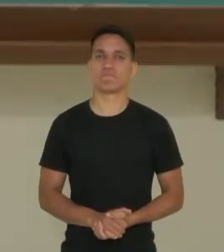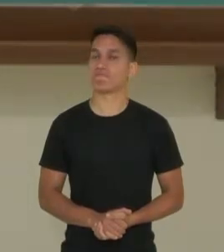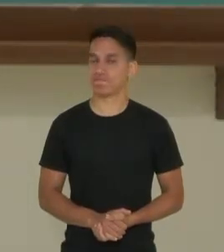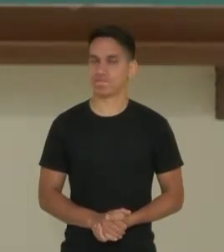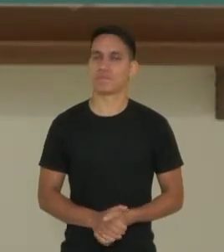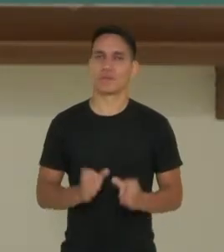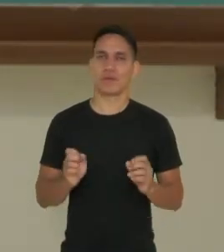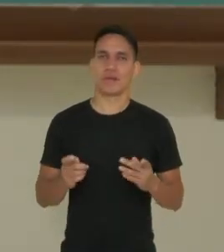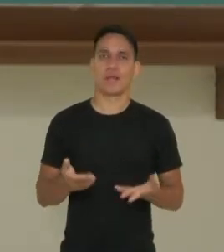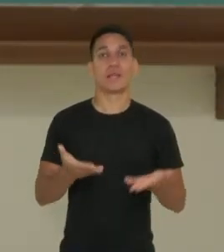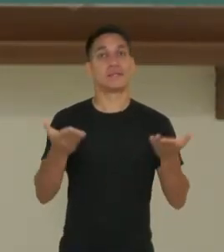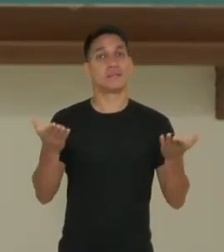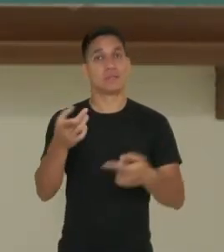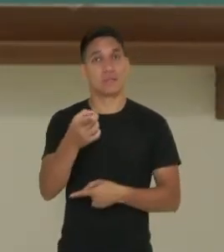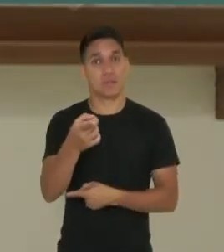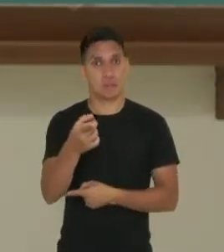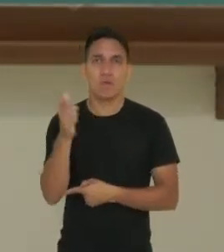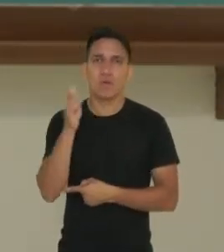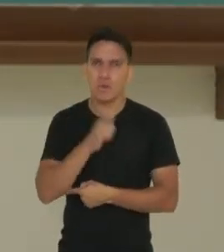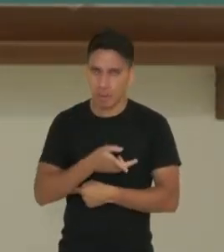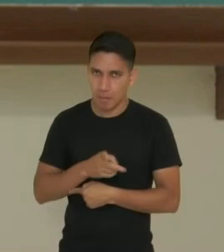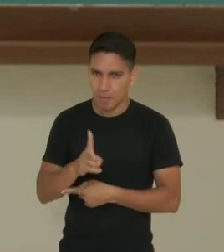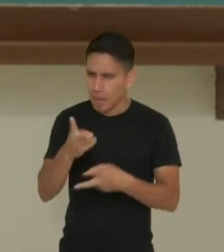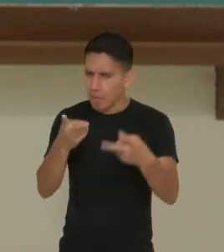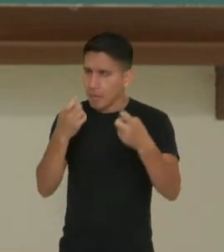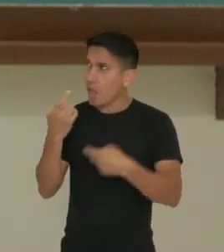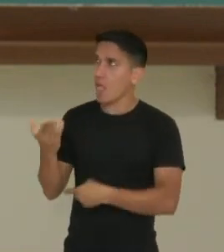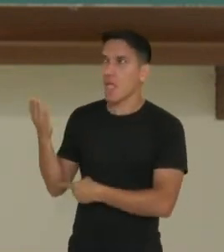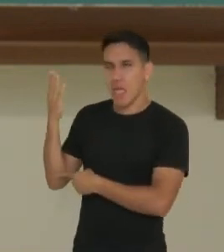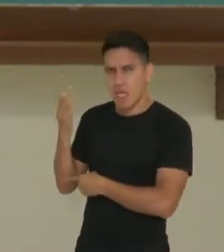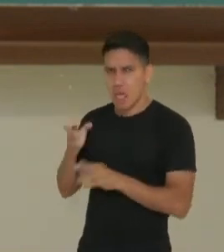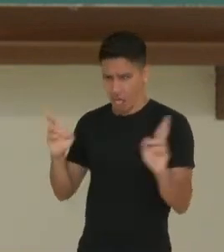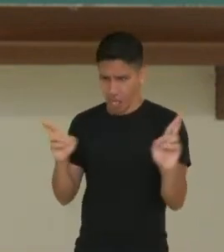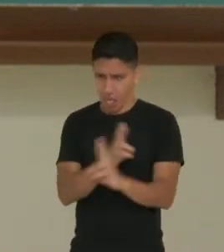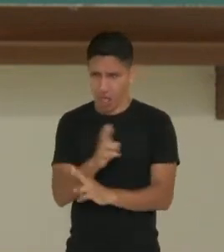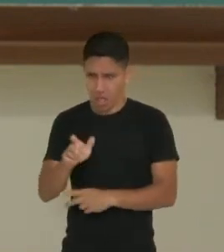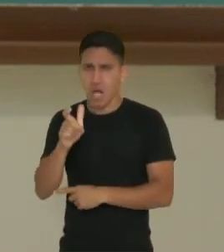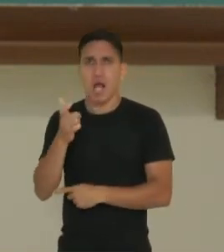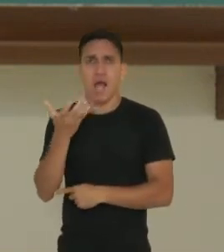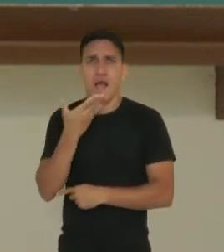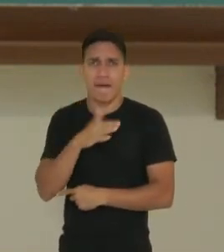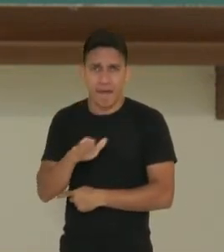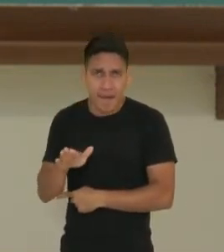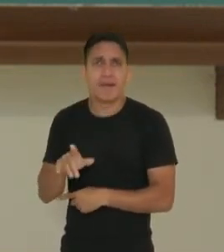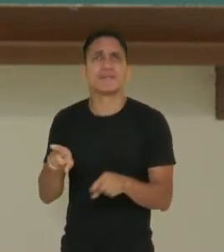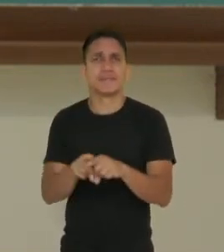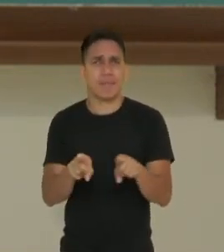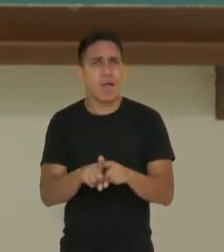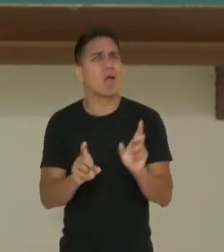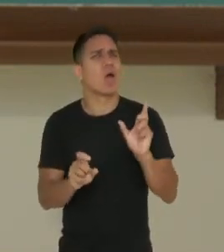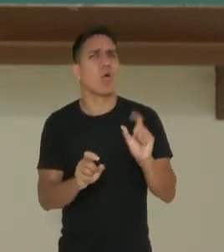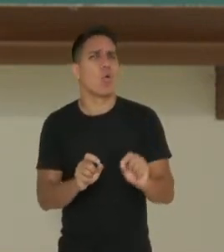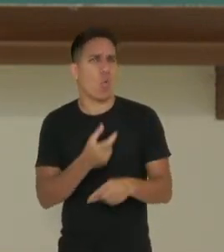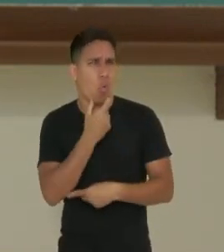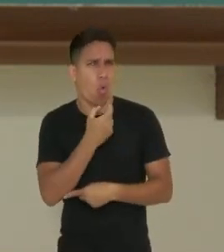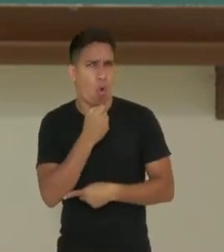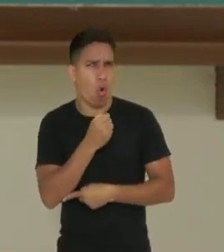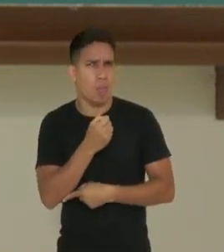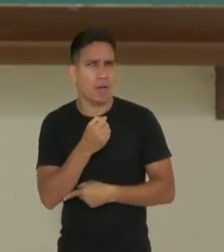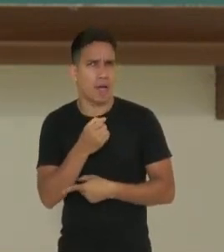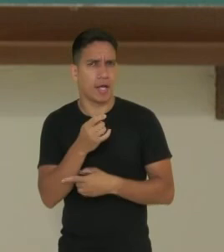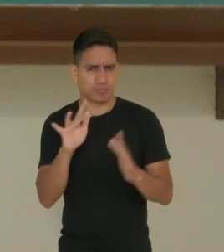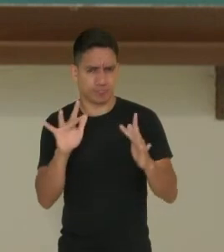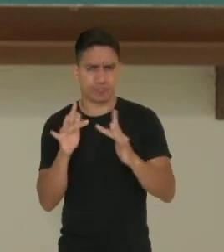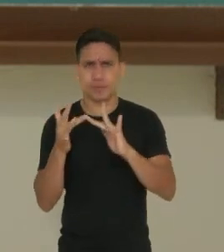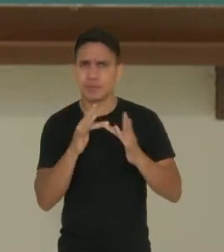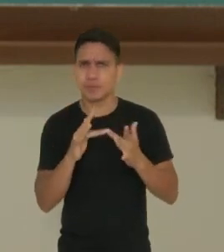Certo? E aí? Podemos perceber isso, essa relação entre o menino e o homem, ou não? Fica distante. Vamos